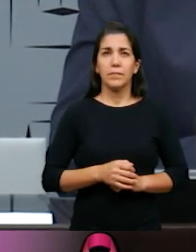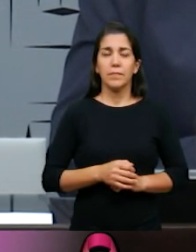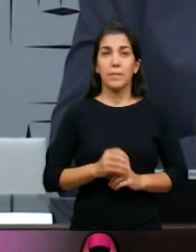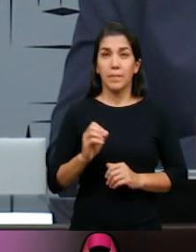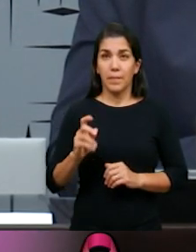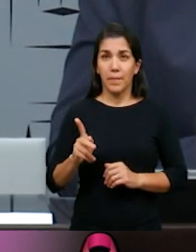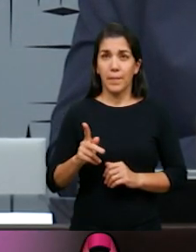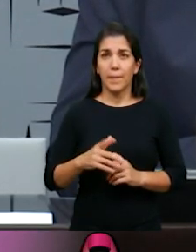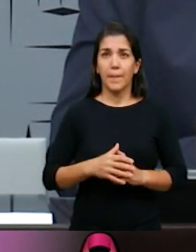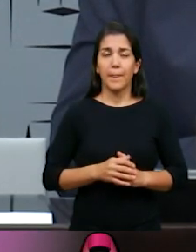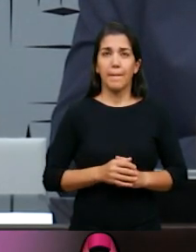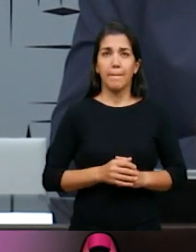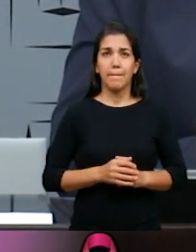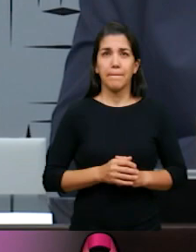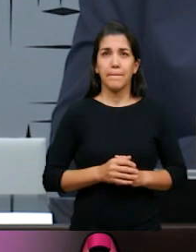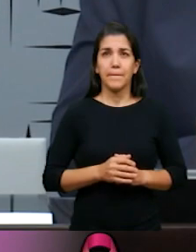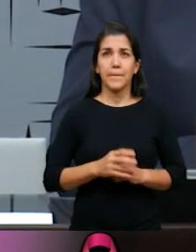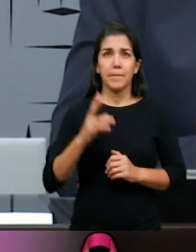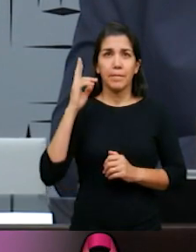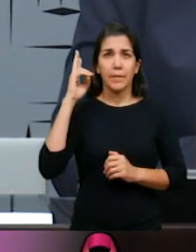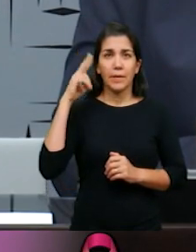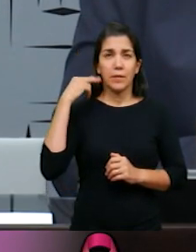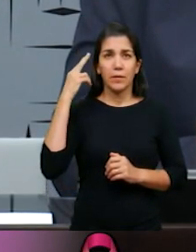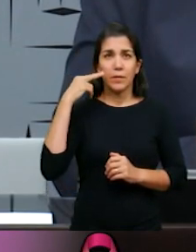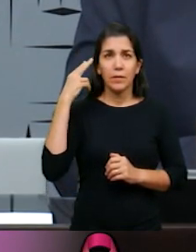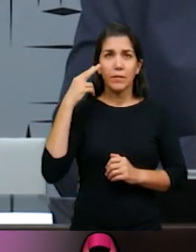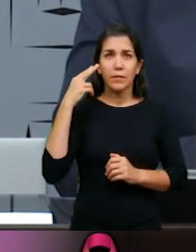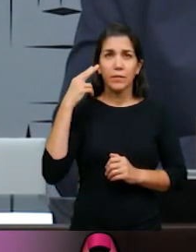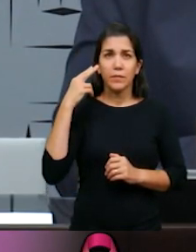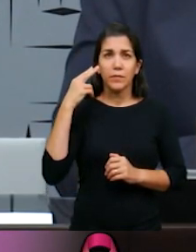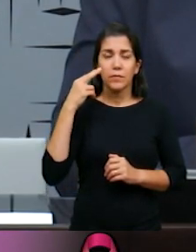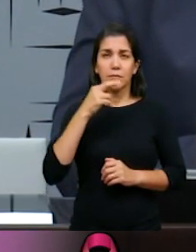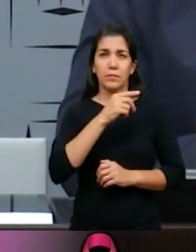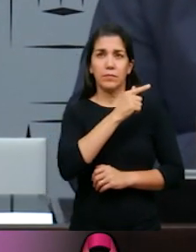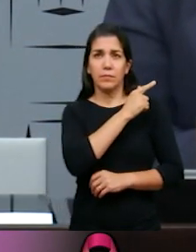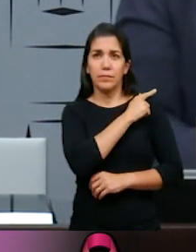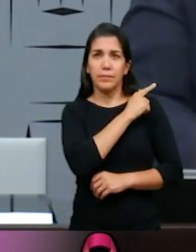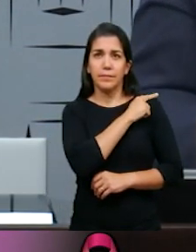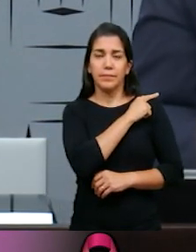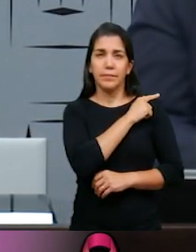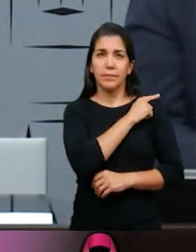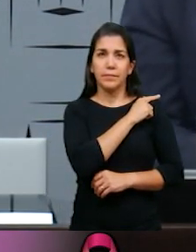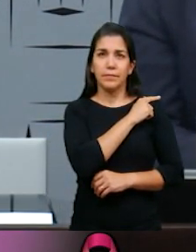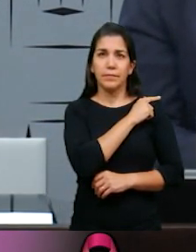Favorável. Adoc, vereador Coronel Guimarães.